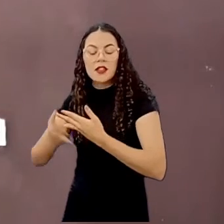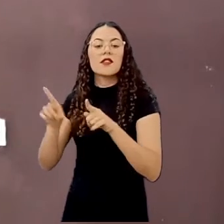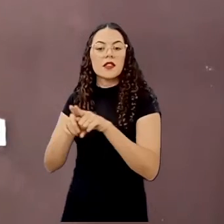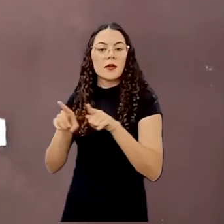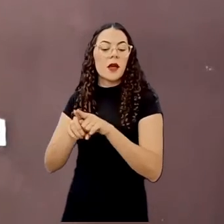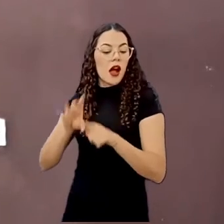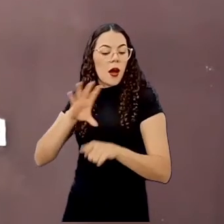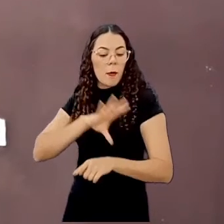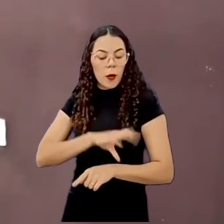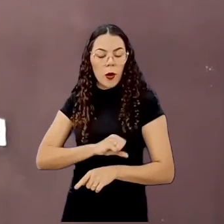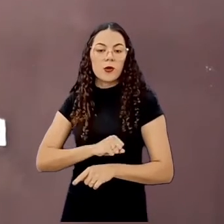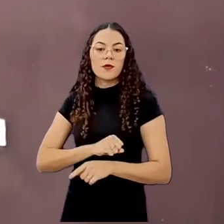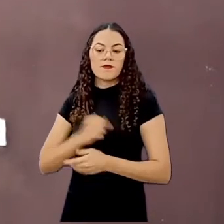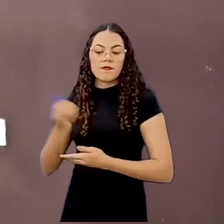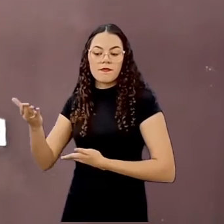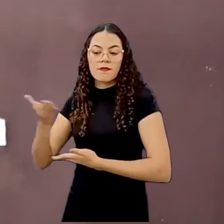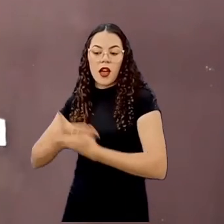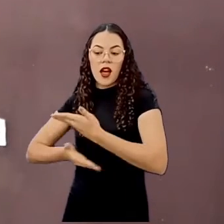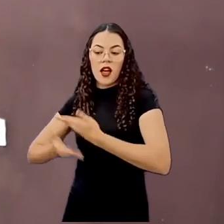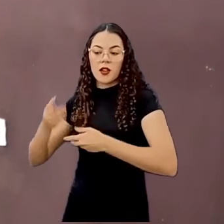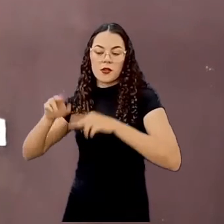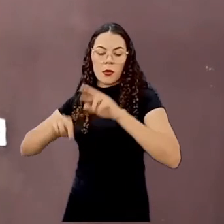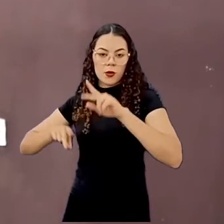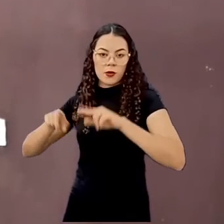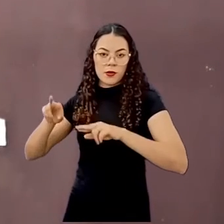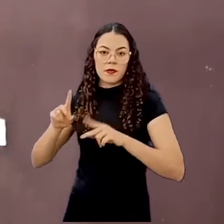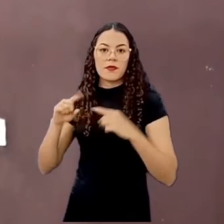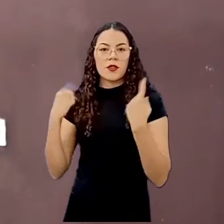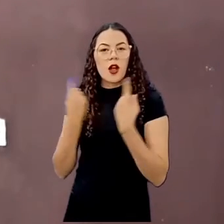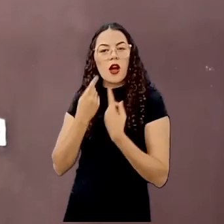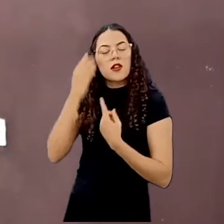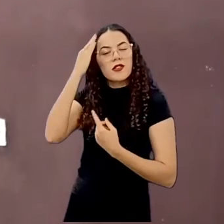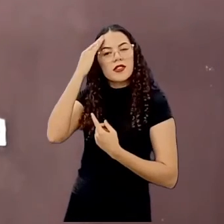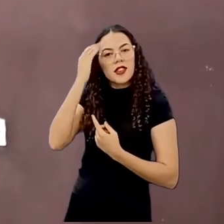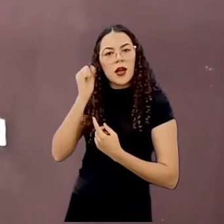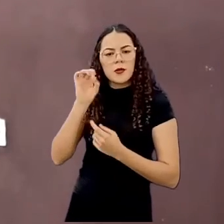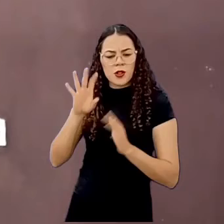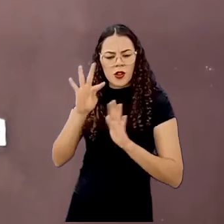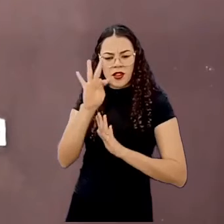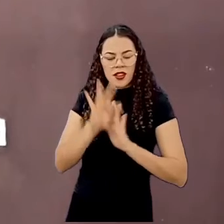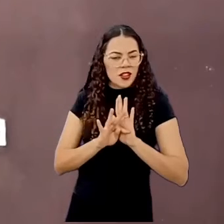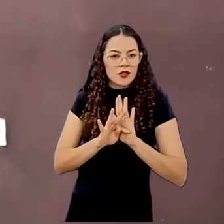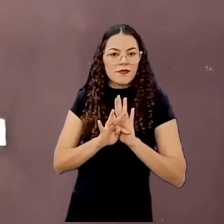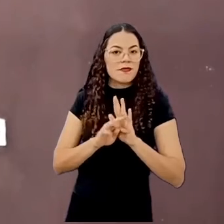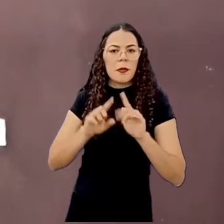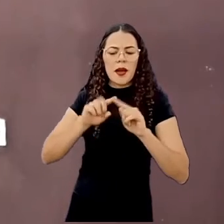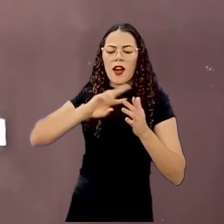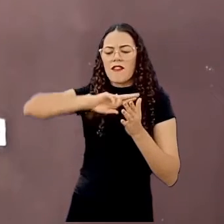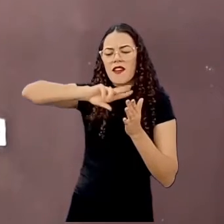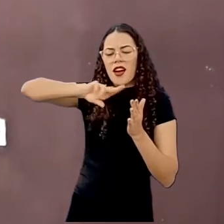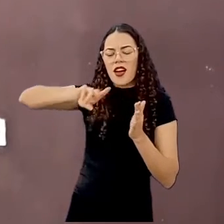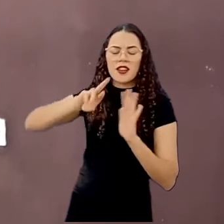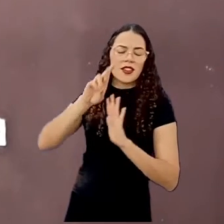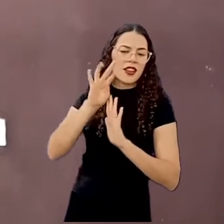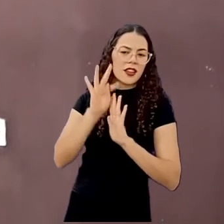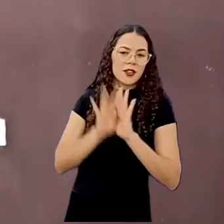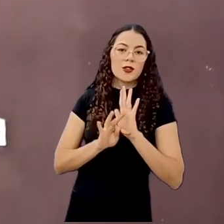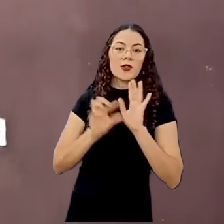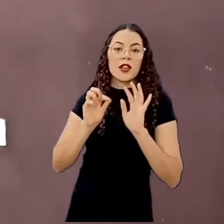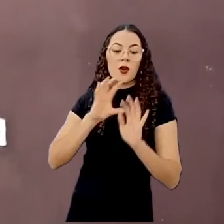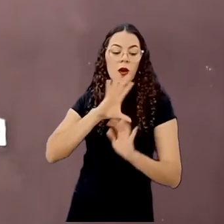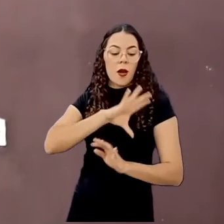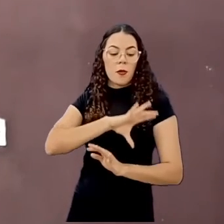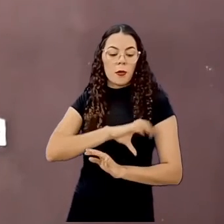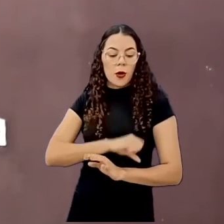o amor entre os irmãos. Nós sabemos, não só por esse texto aqui, mas de vários outros, que o